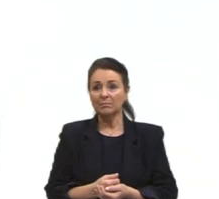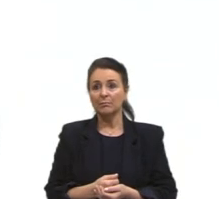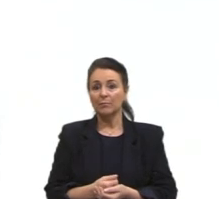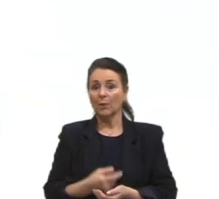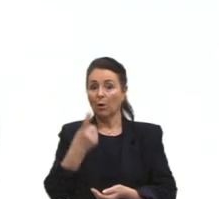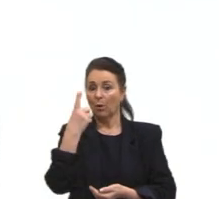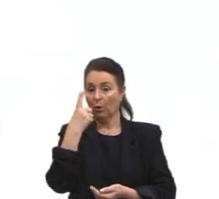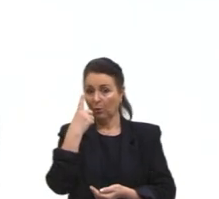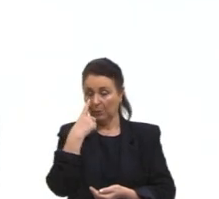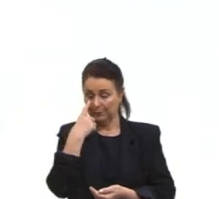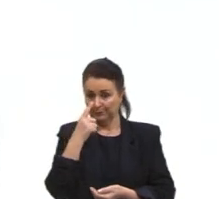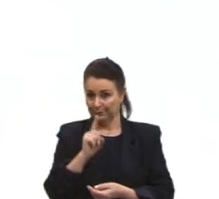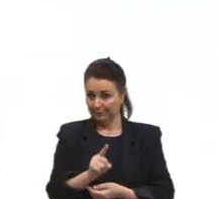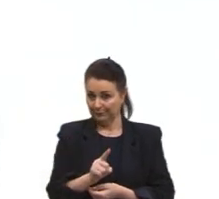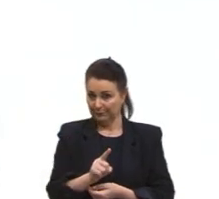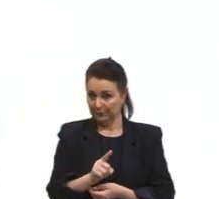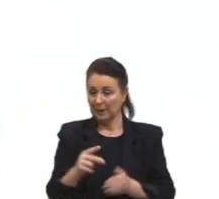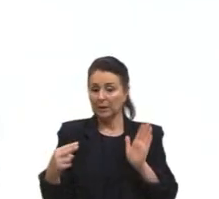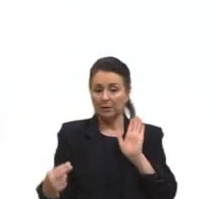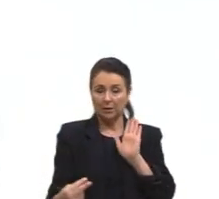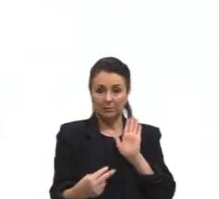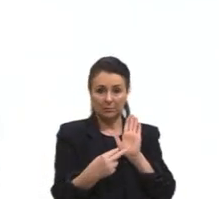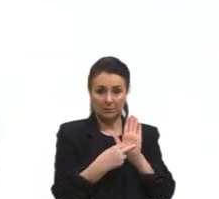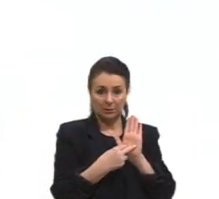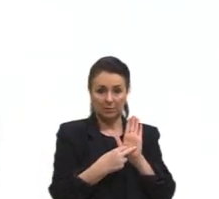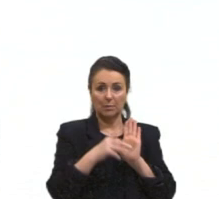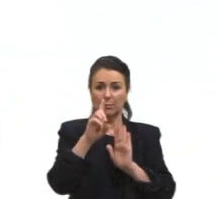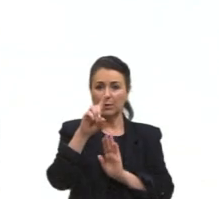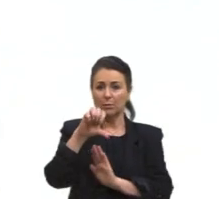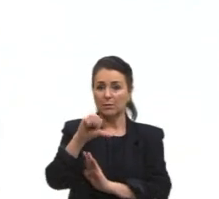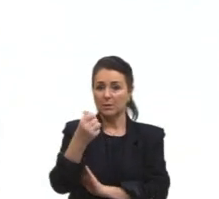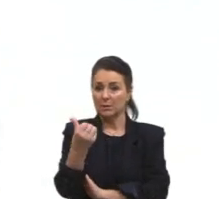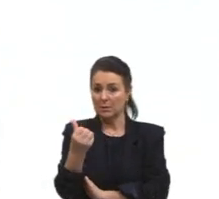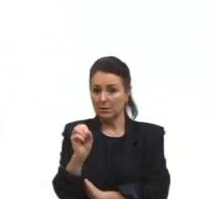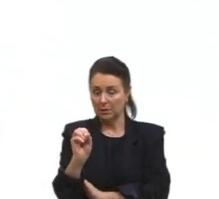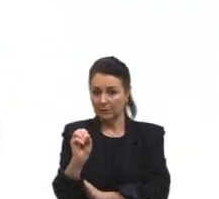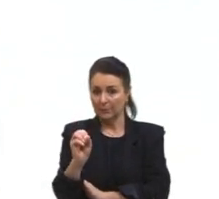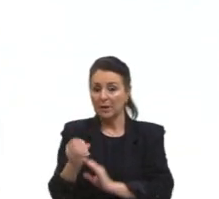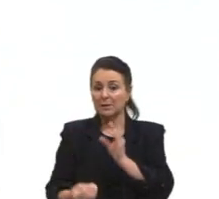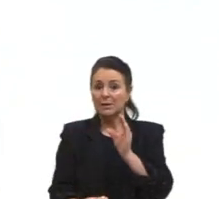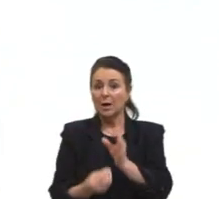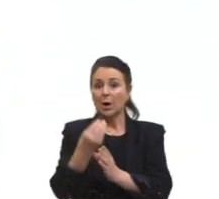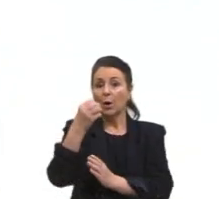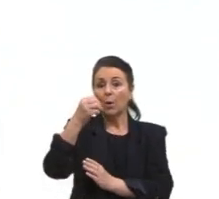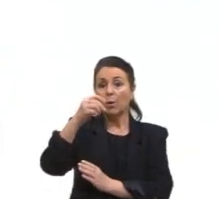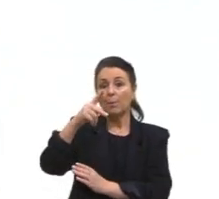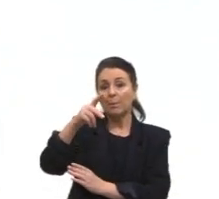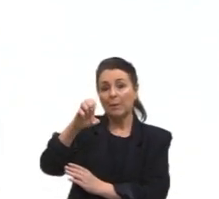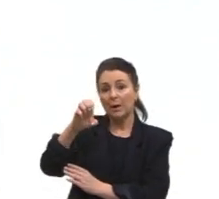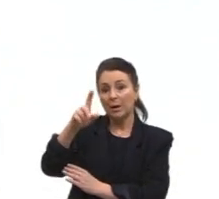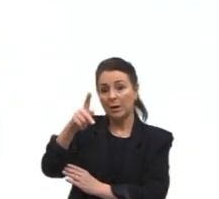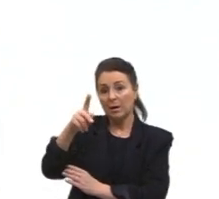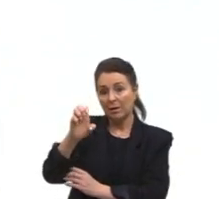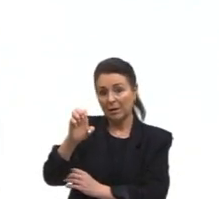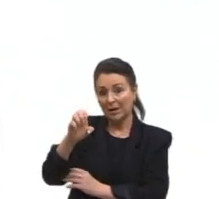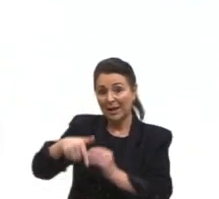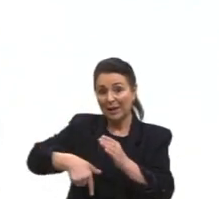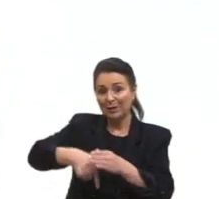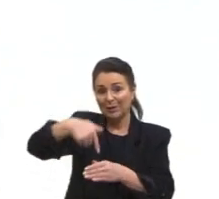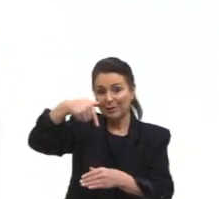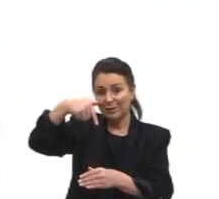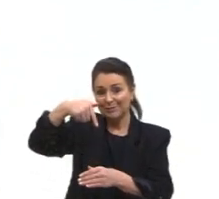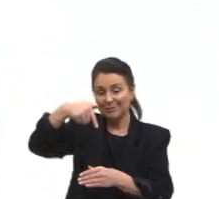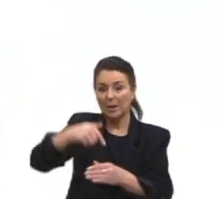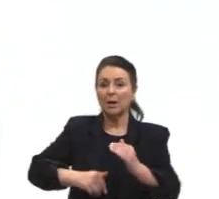Olha só como eu falei para vocês né em 1960 então cria-se opep né para praticar esse Cartel tá gurizada